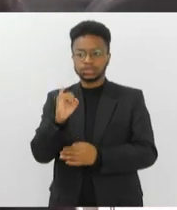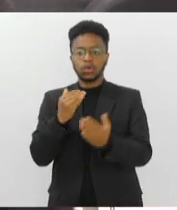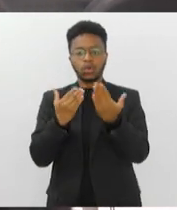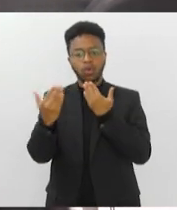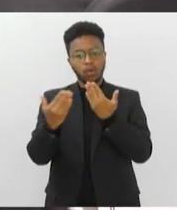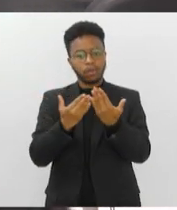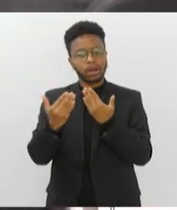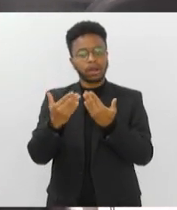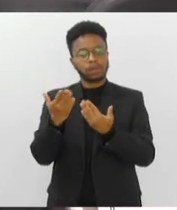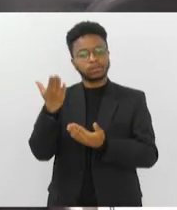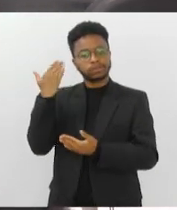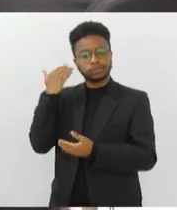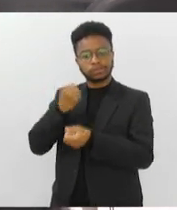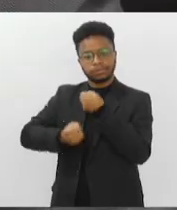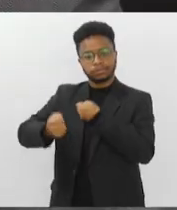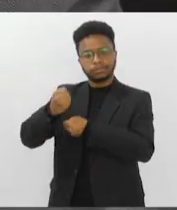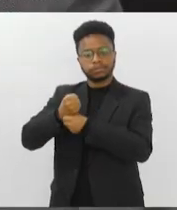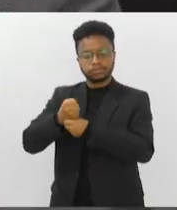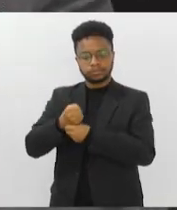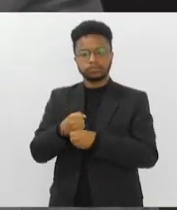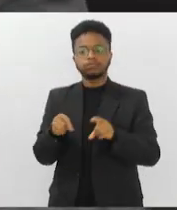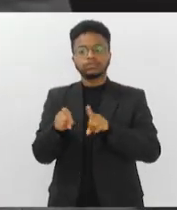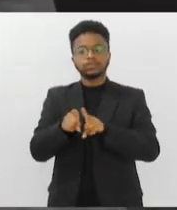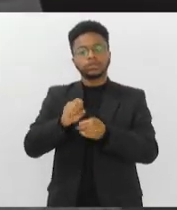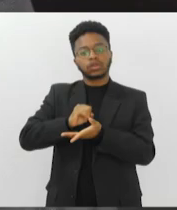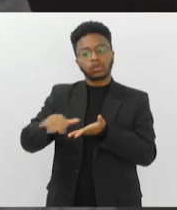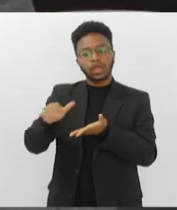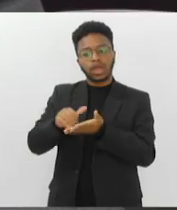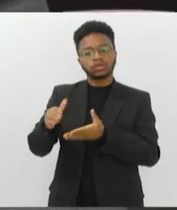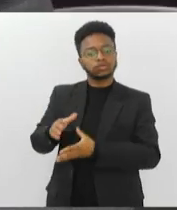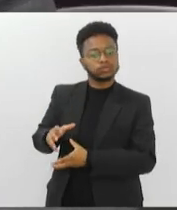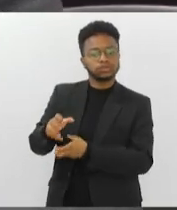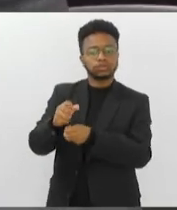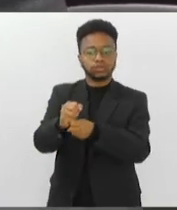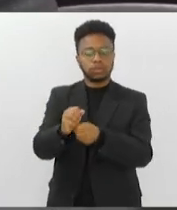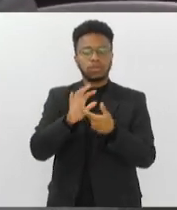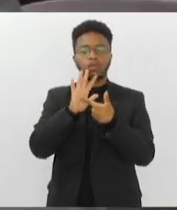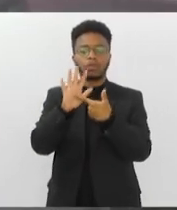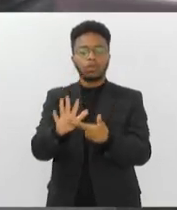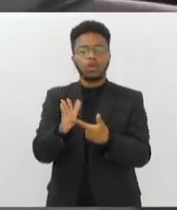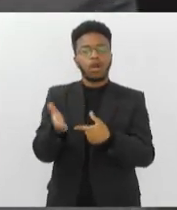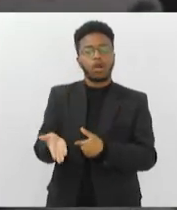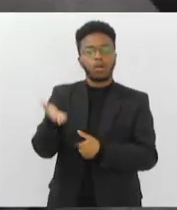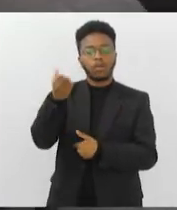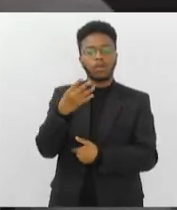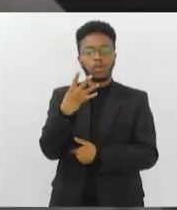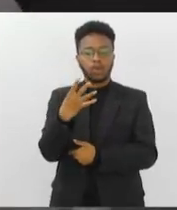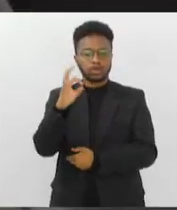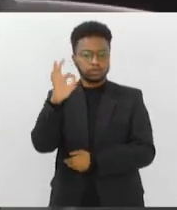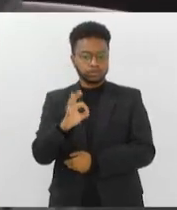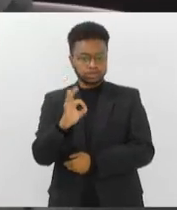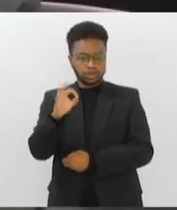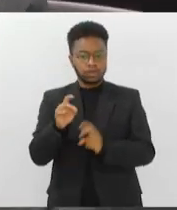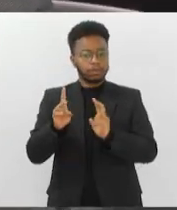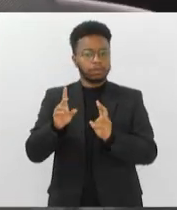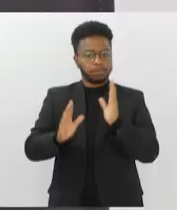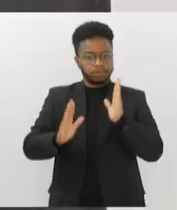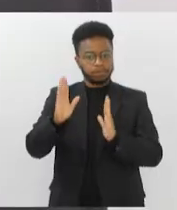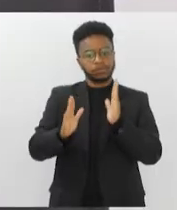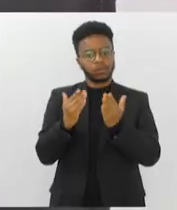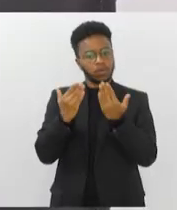ao exercício anterior, enquanto a despesa acumulada apresentou aumento de 4% no mesmo